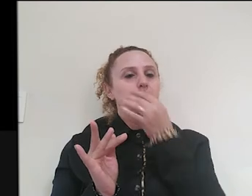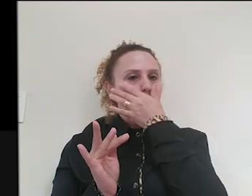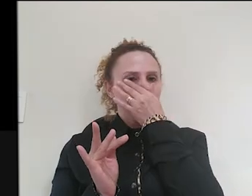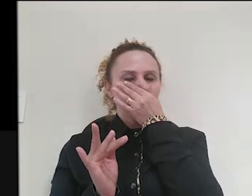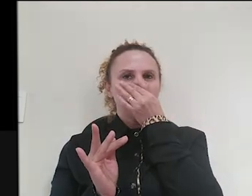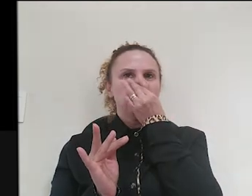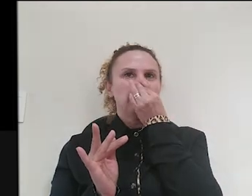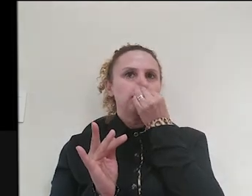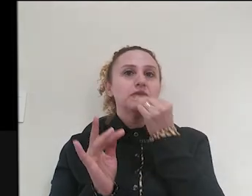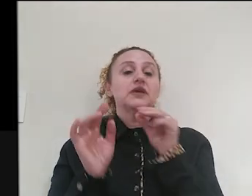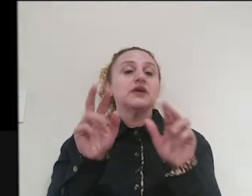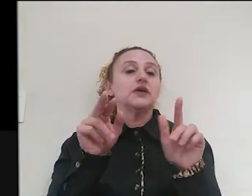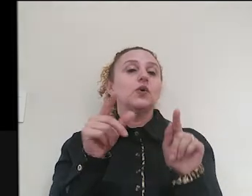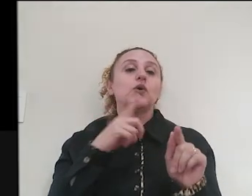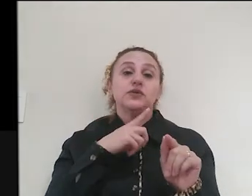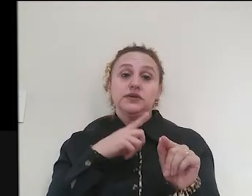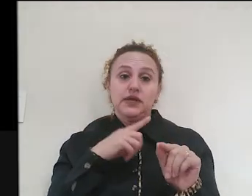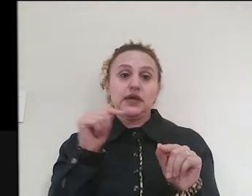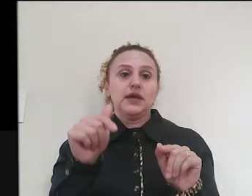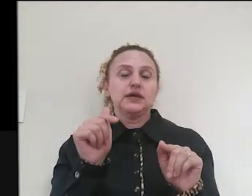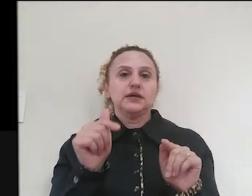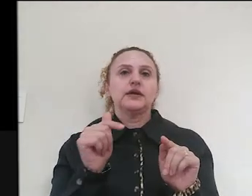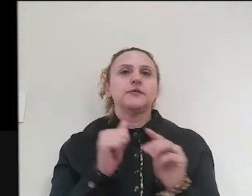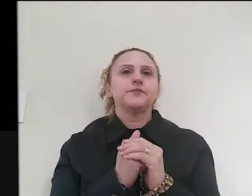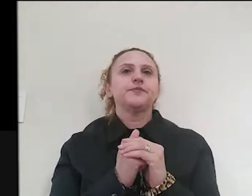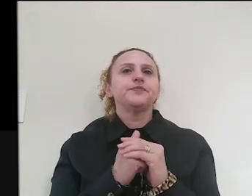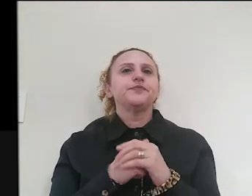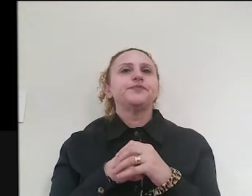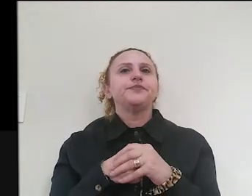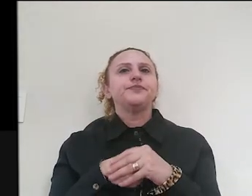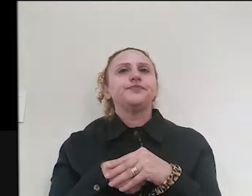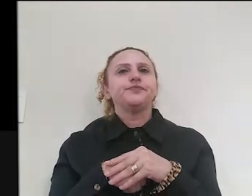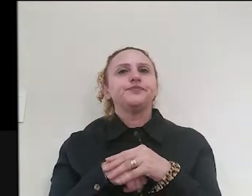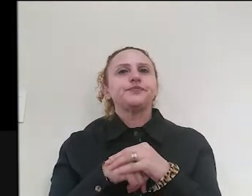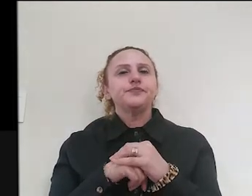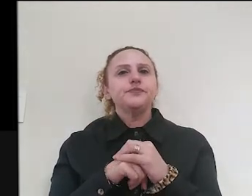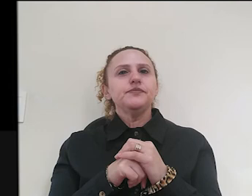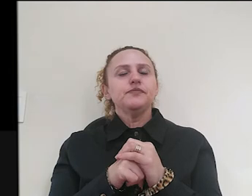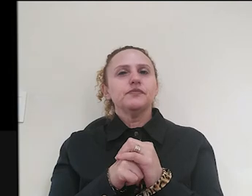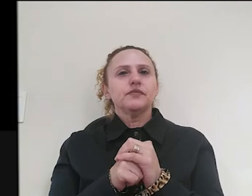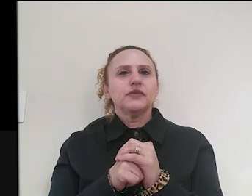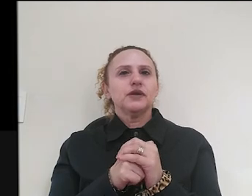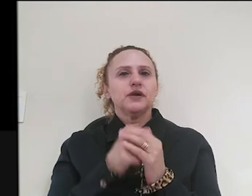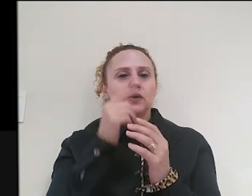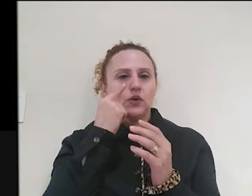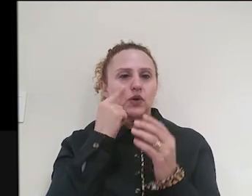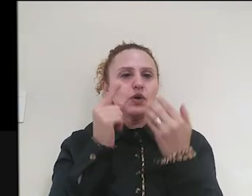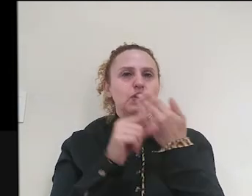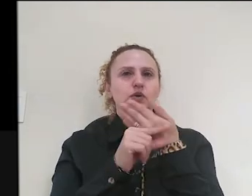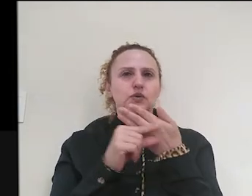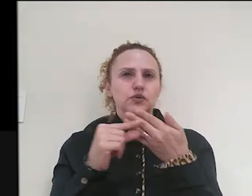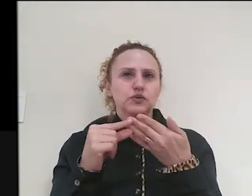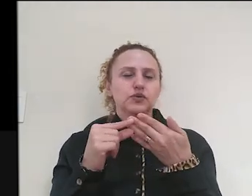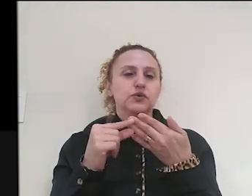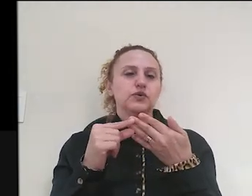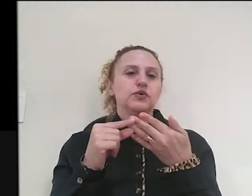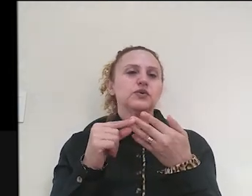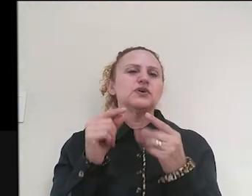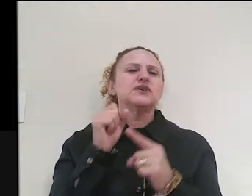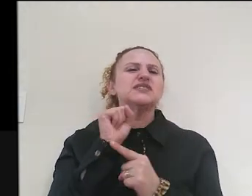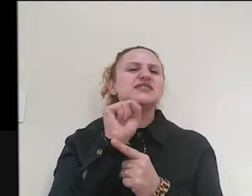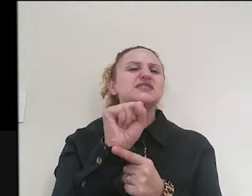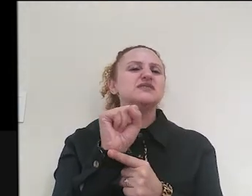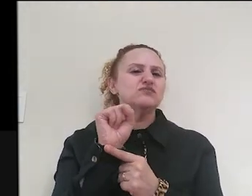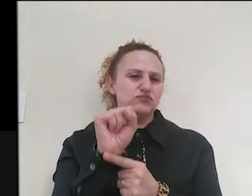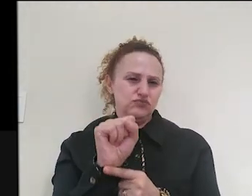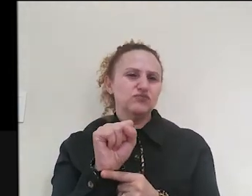aparece aqui do Redan, né, do Redon, o Edilon Redon. E a questão dos símbolos mesmo, que vão aparecer, né? A